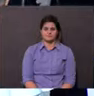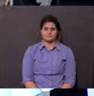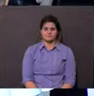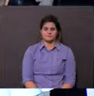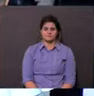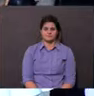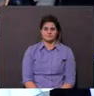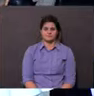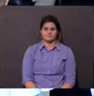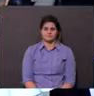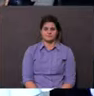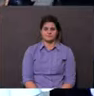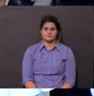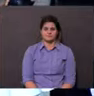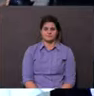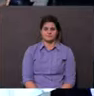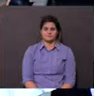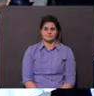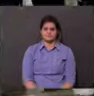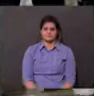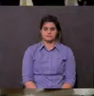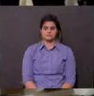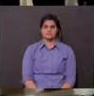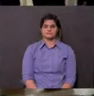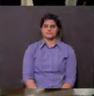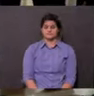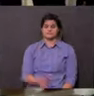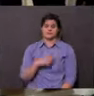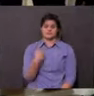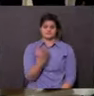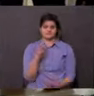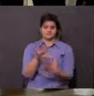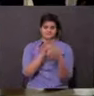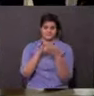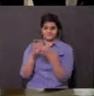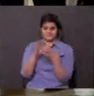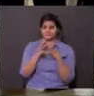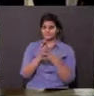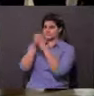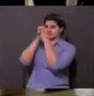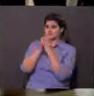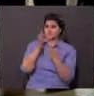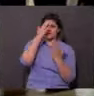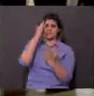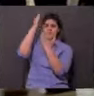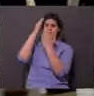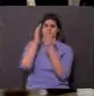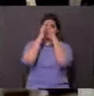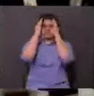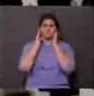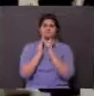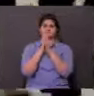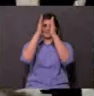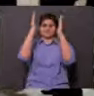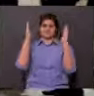Rezemos juntos. Ave Maria, cheia de